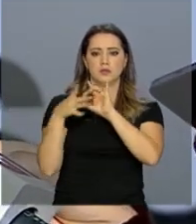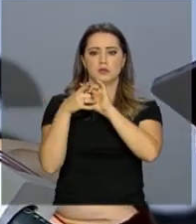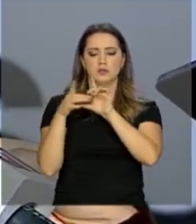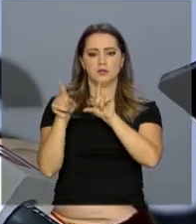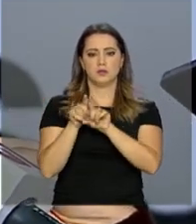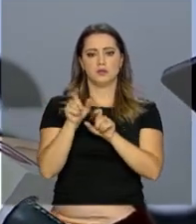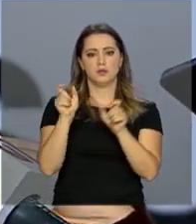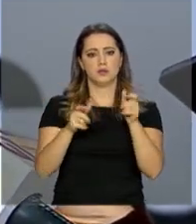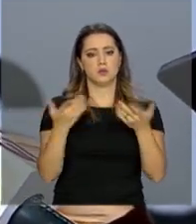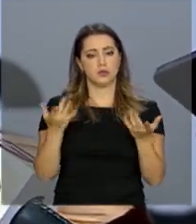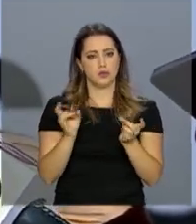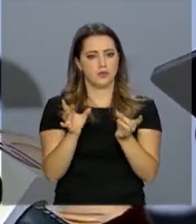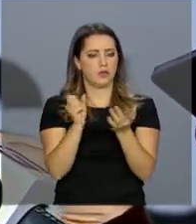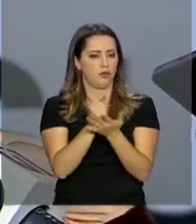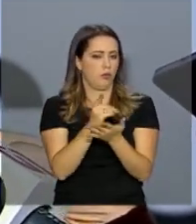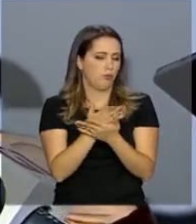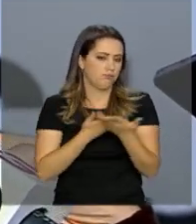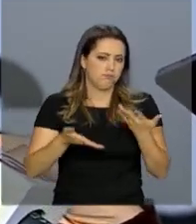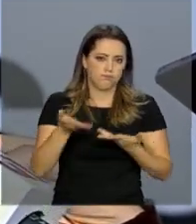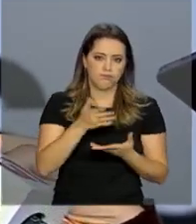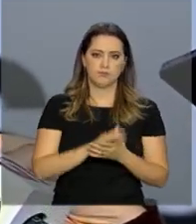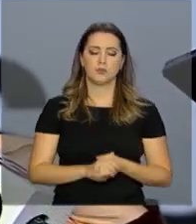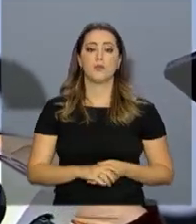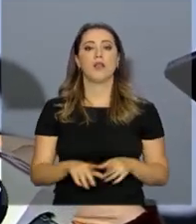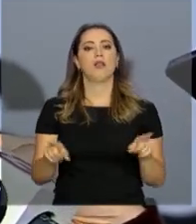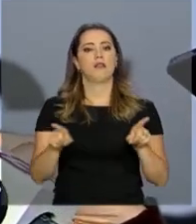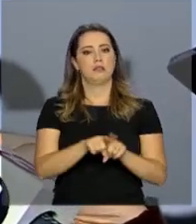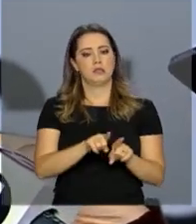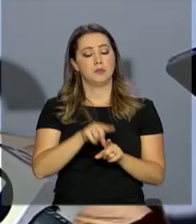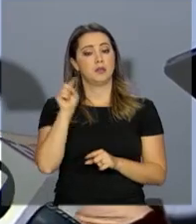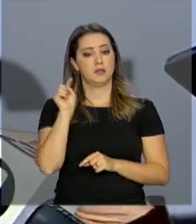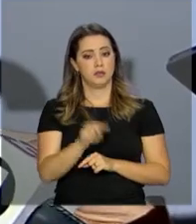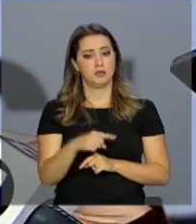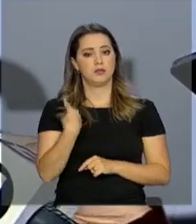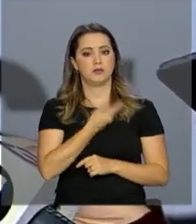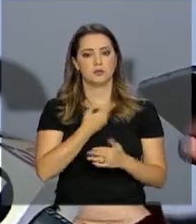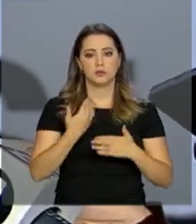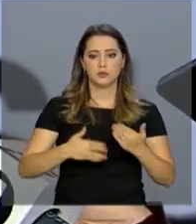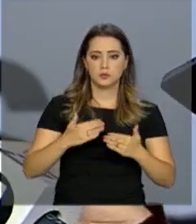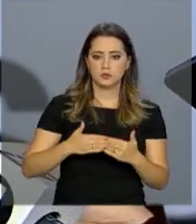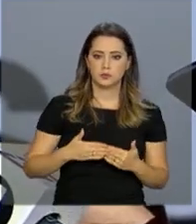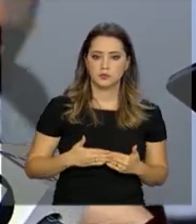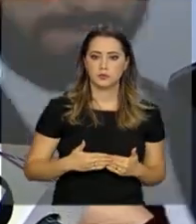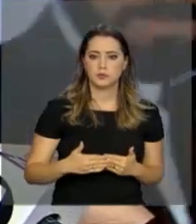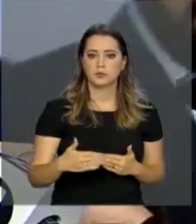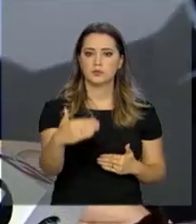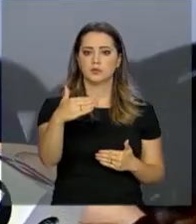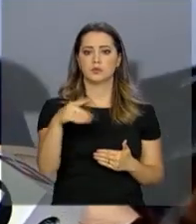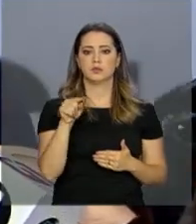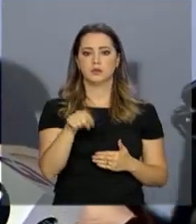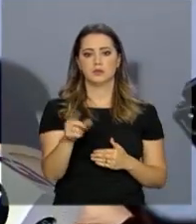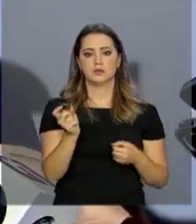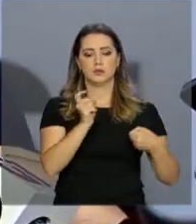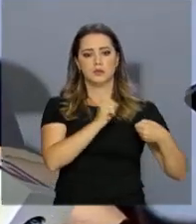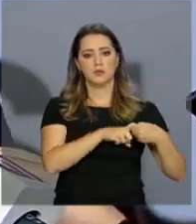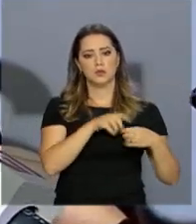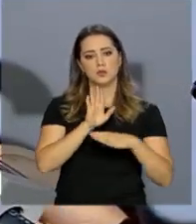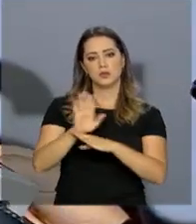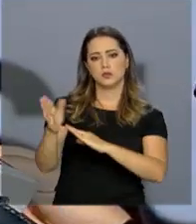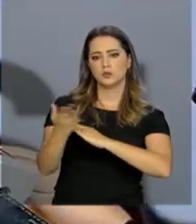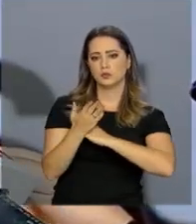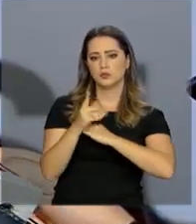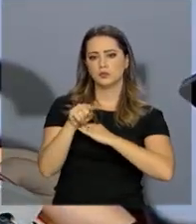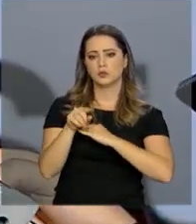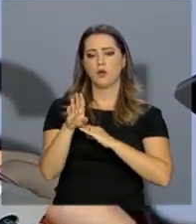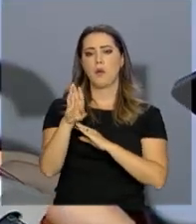desse mercado também aqui nos brics que demos continuidade ao todo um vetor de cooperação que existe